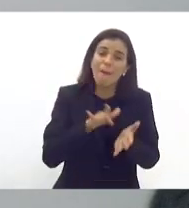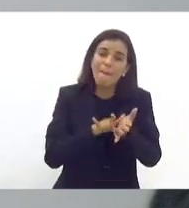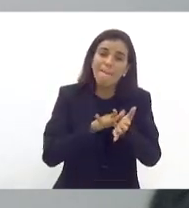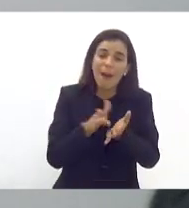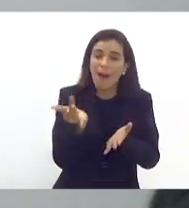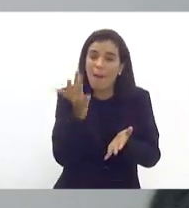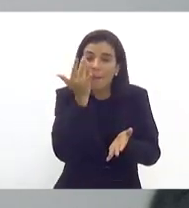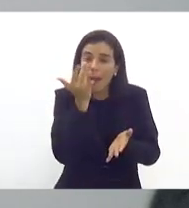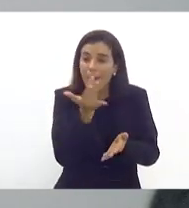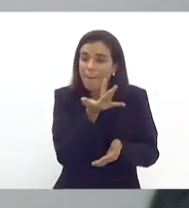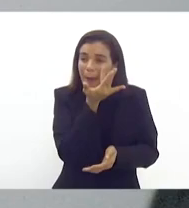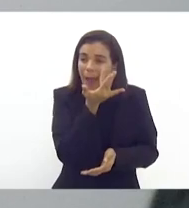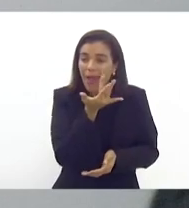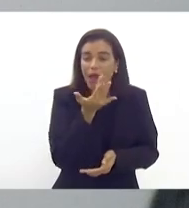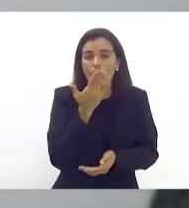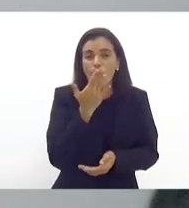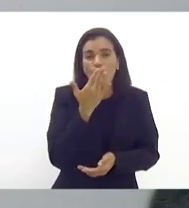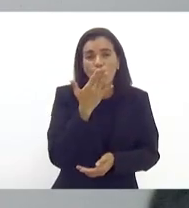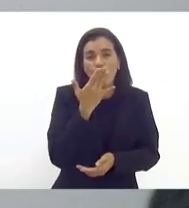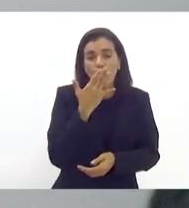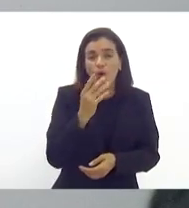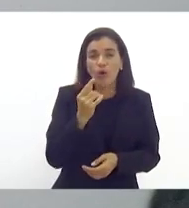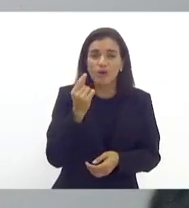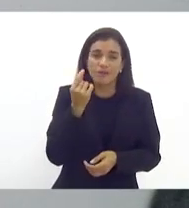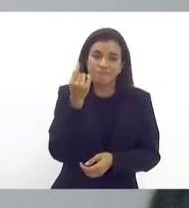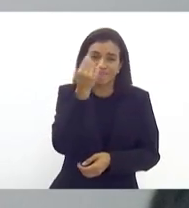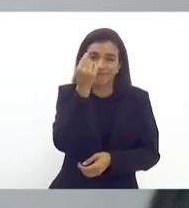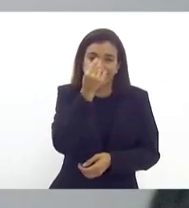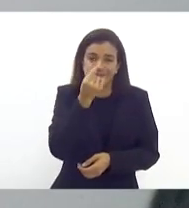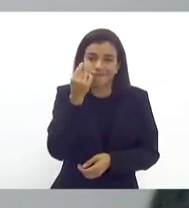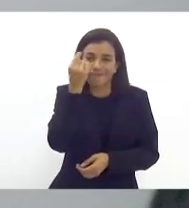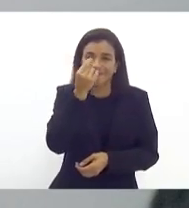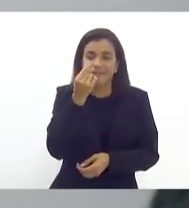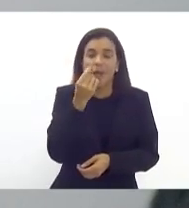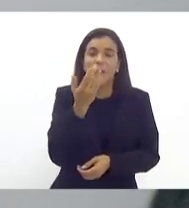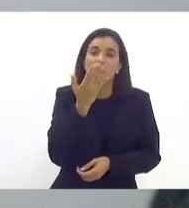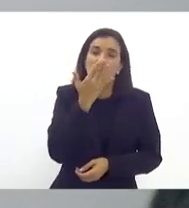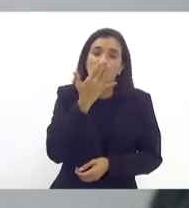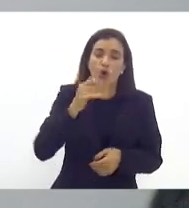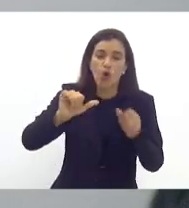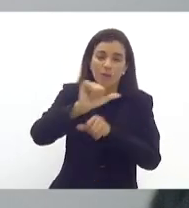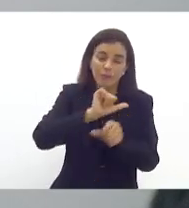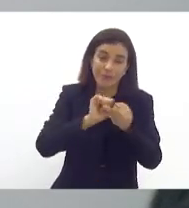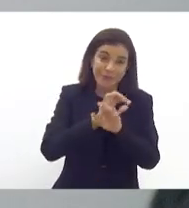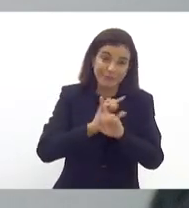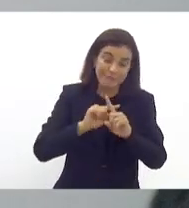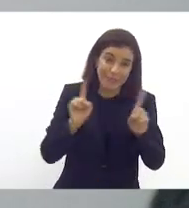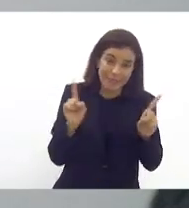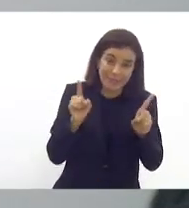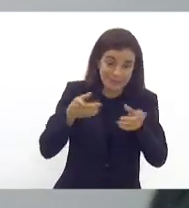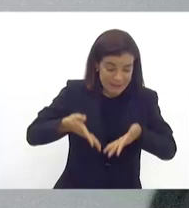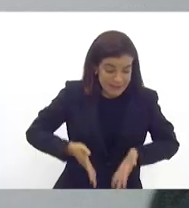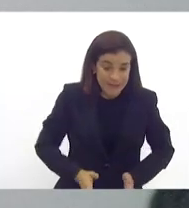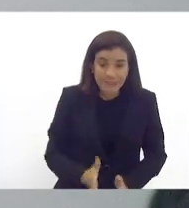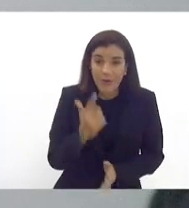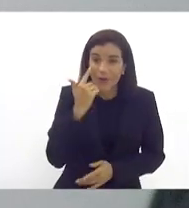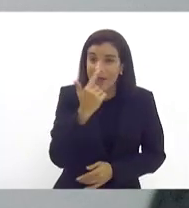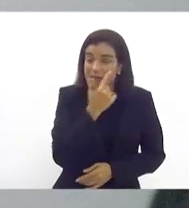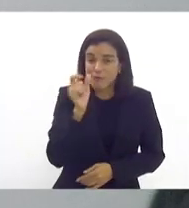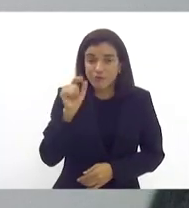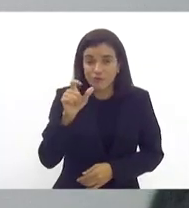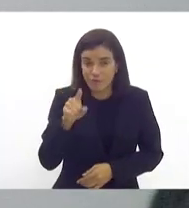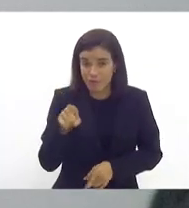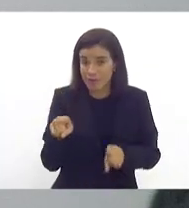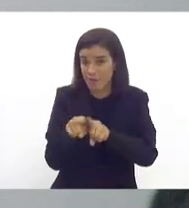ten uma loucura qualquer que faça uma tatuagem E mude a cor dos olhos então Eh o autismo não